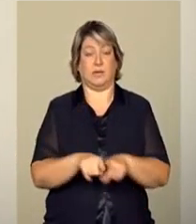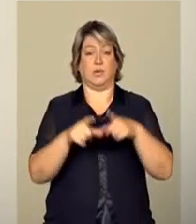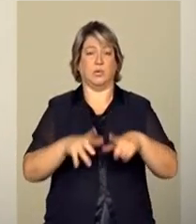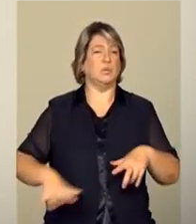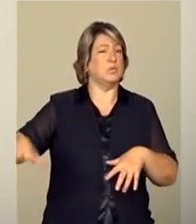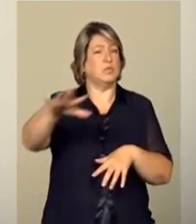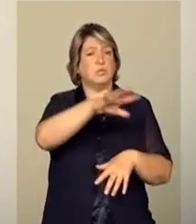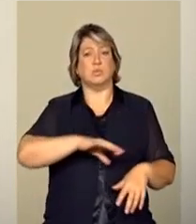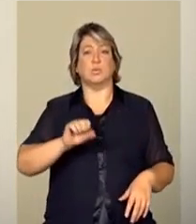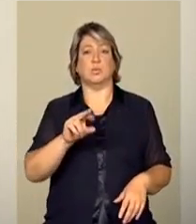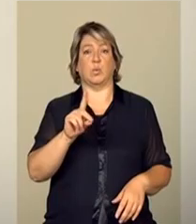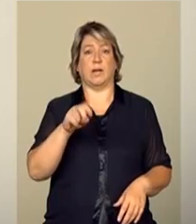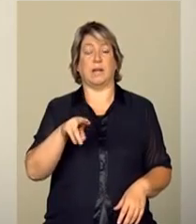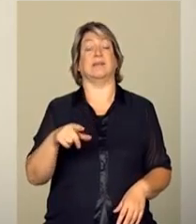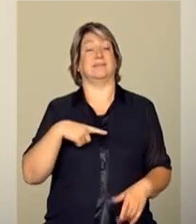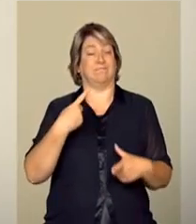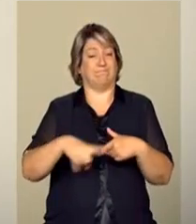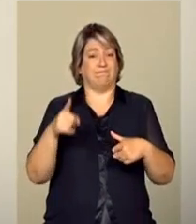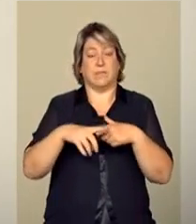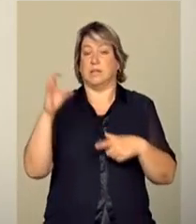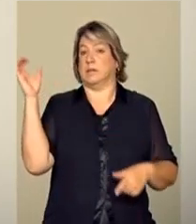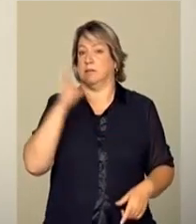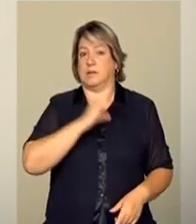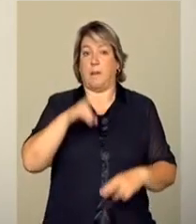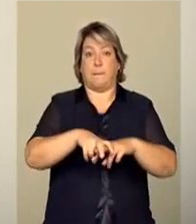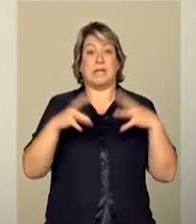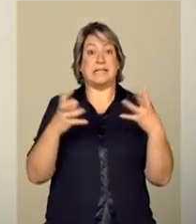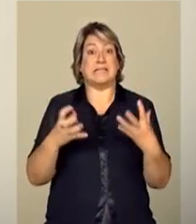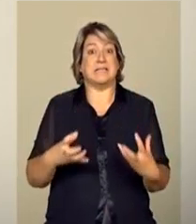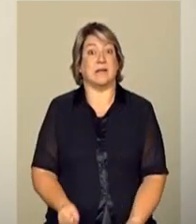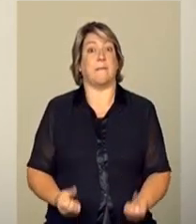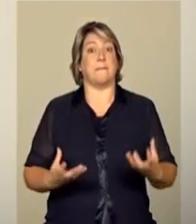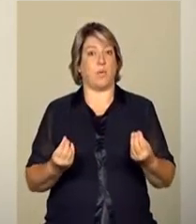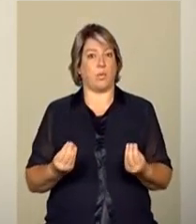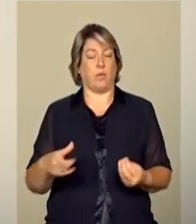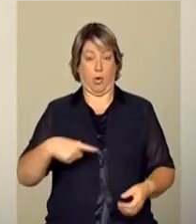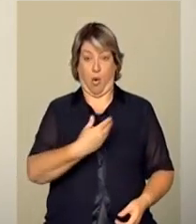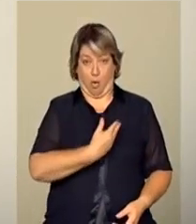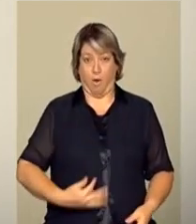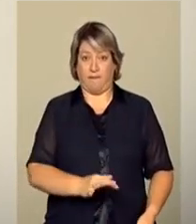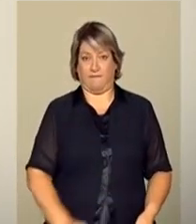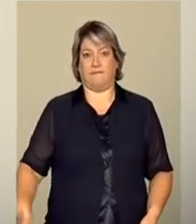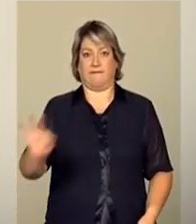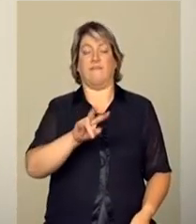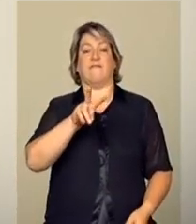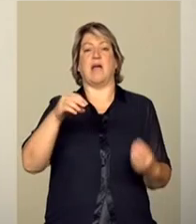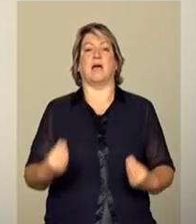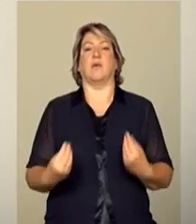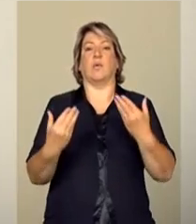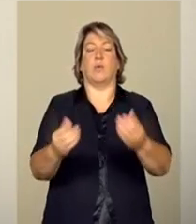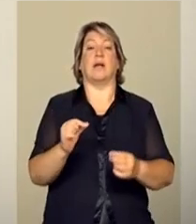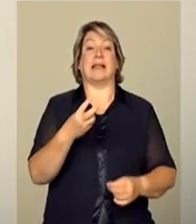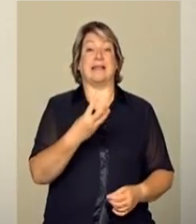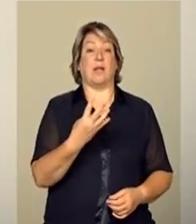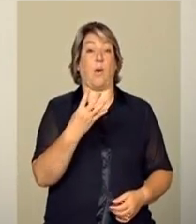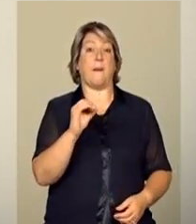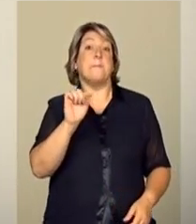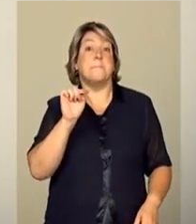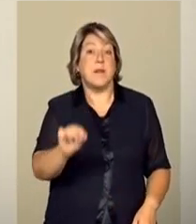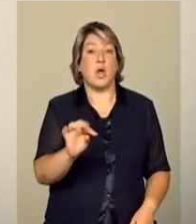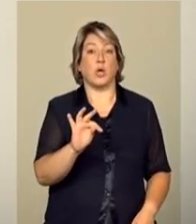Suene que está em situação de emergência devido à seca o governo federal vai colocar 340.000